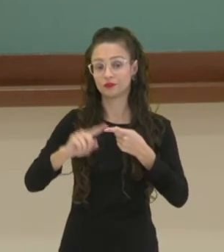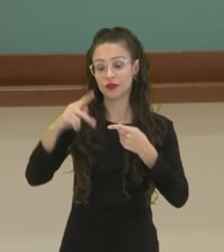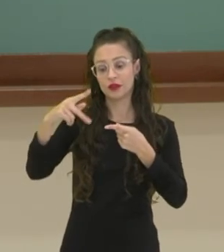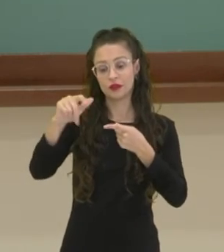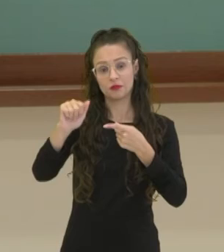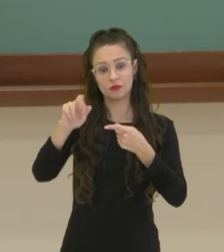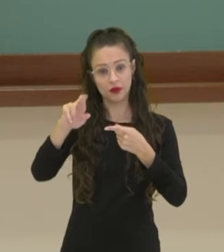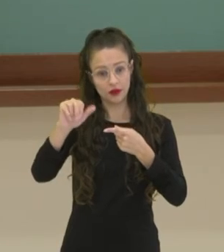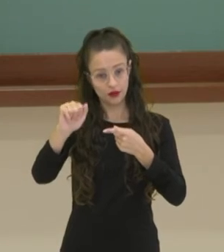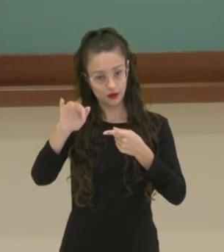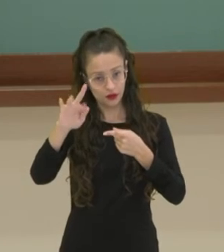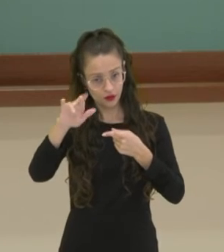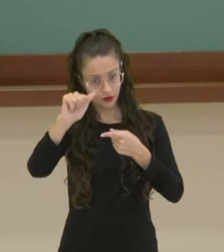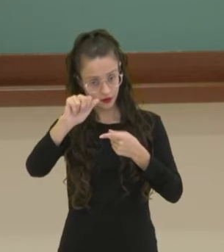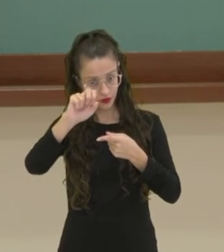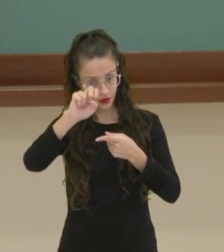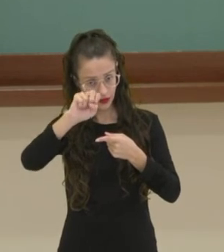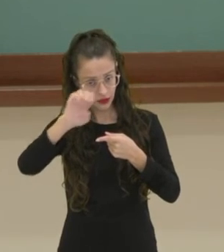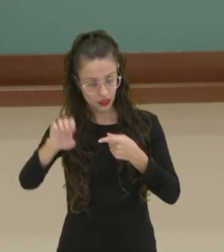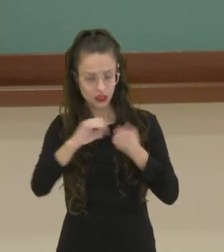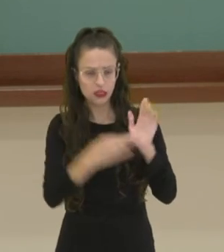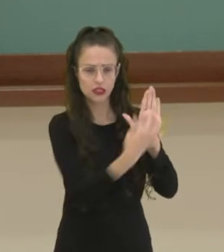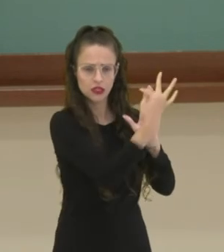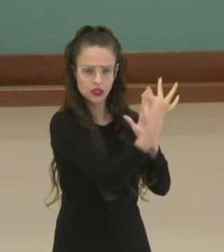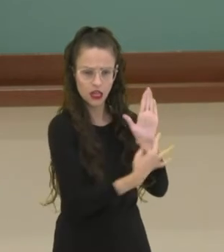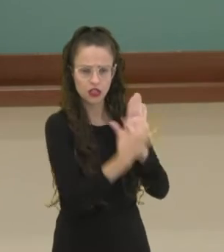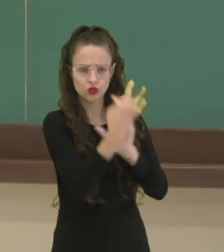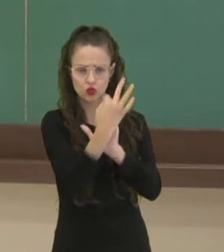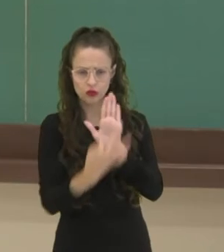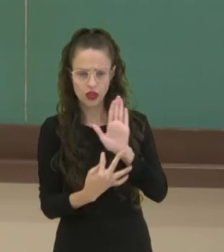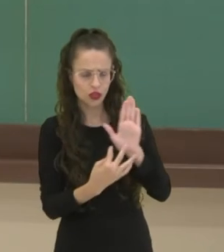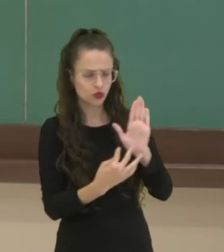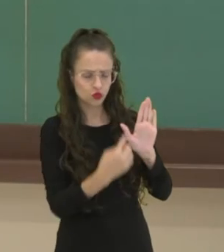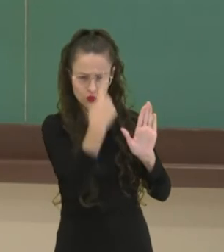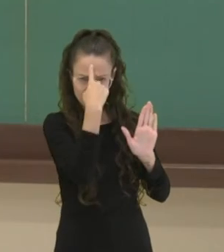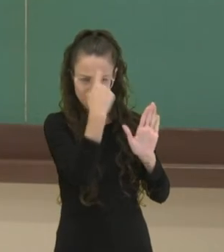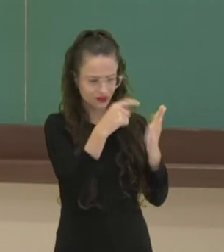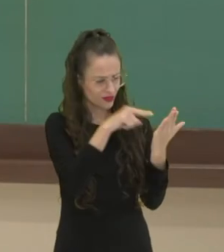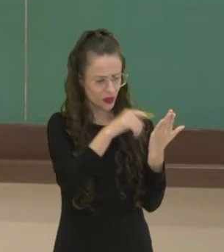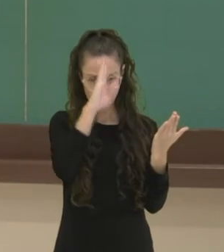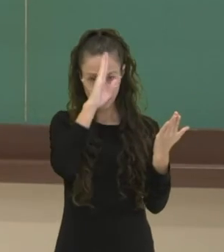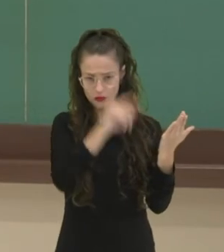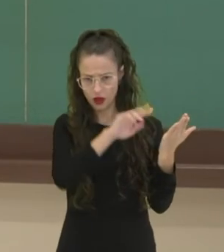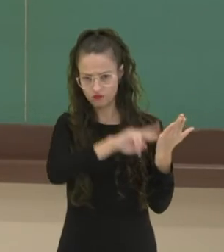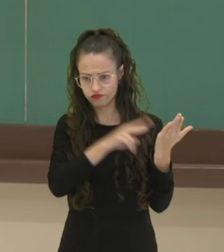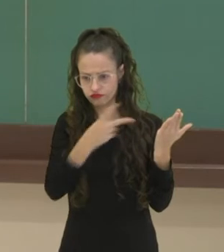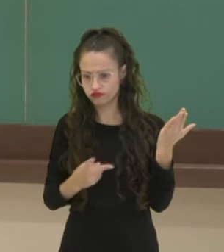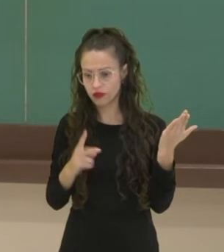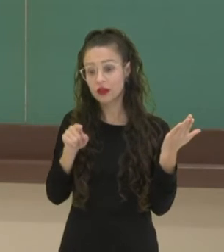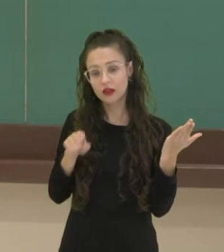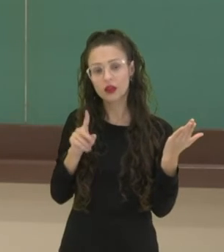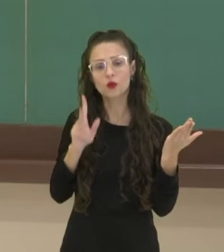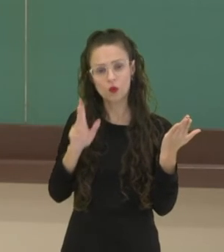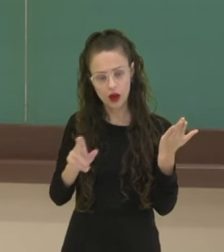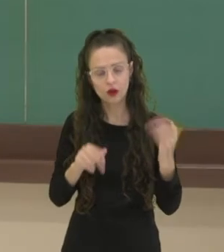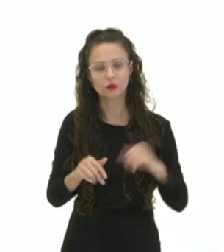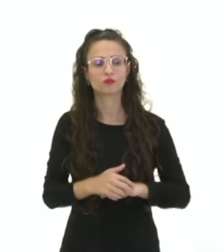paráfrase, quando o texto possui as mesmas ideias centrais do texto original, em forma